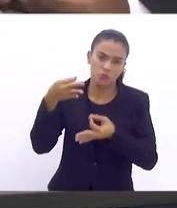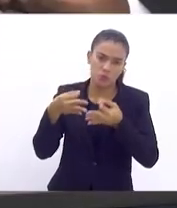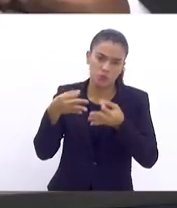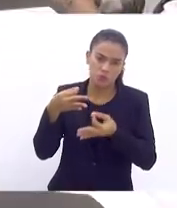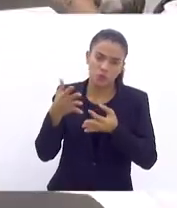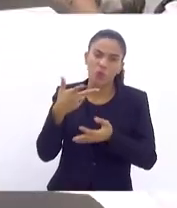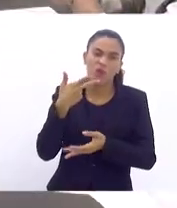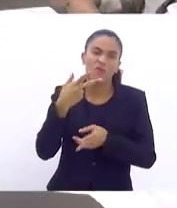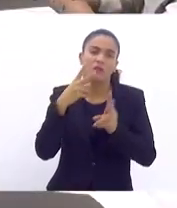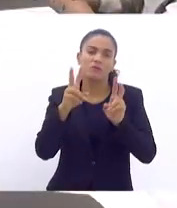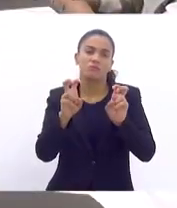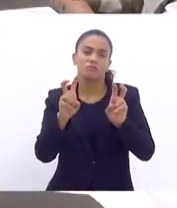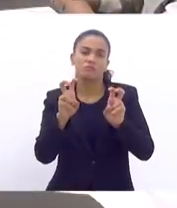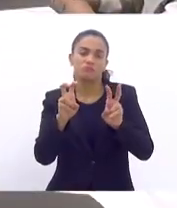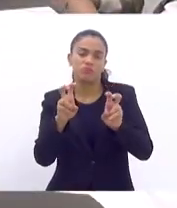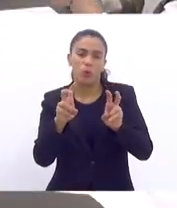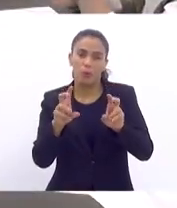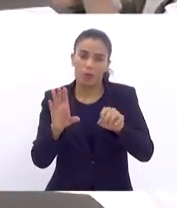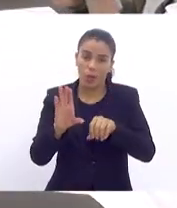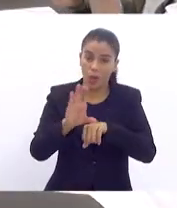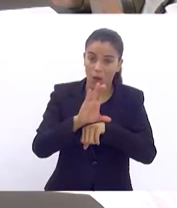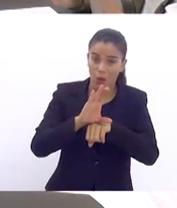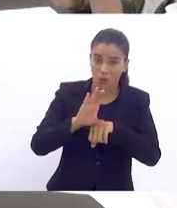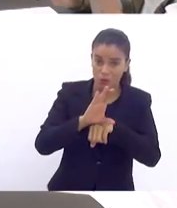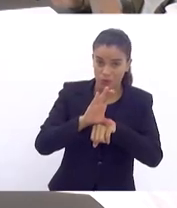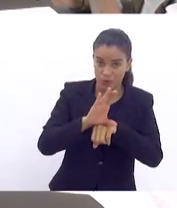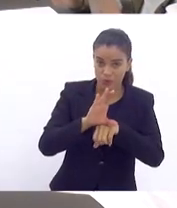no mérito argumentação da constitucionalidade